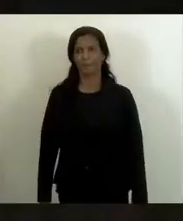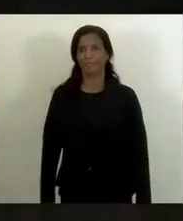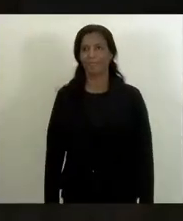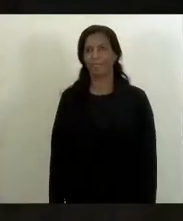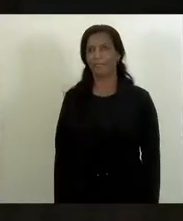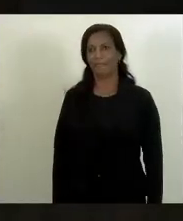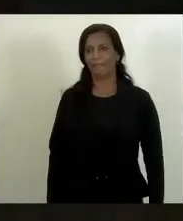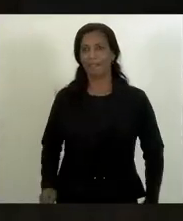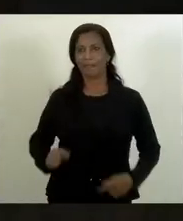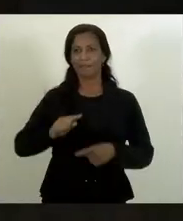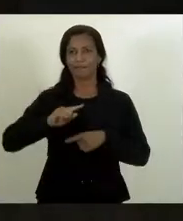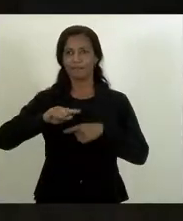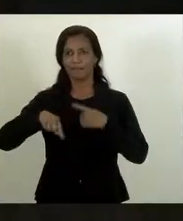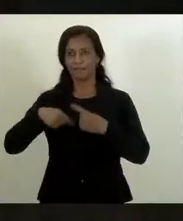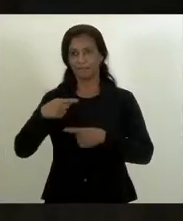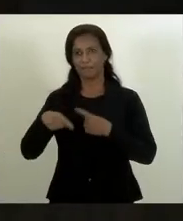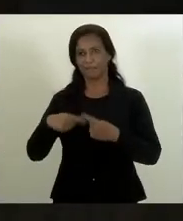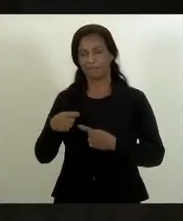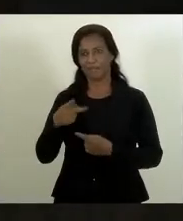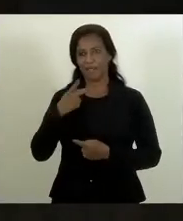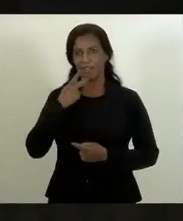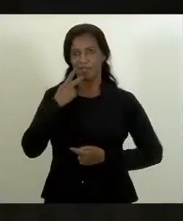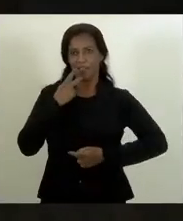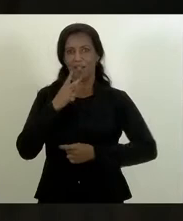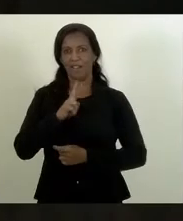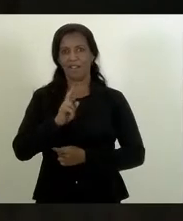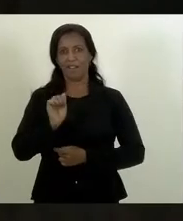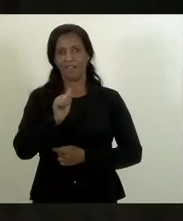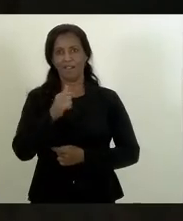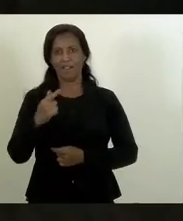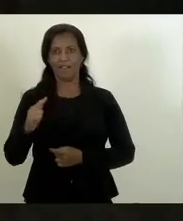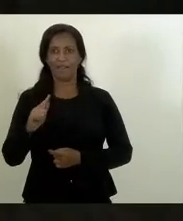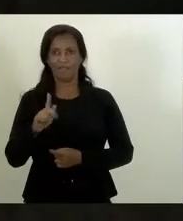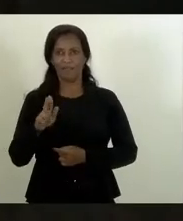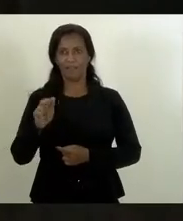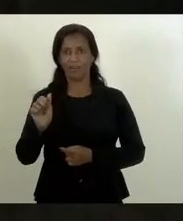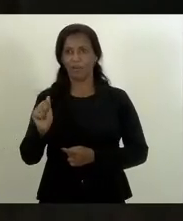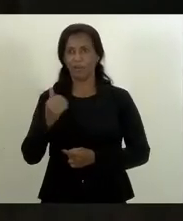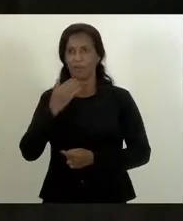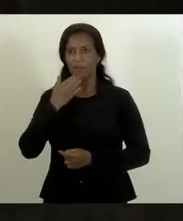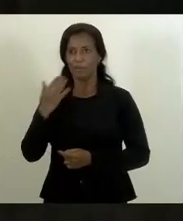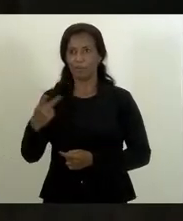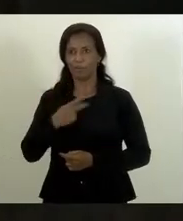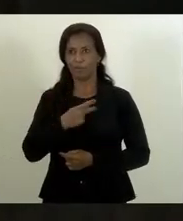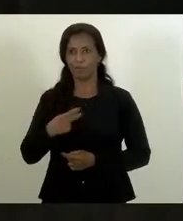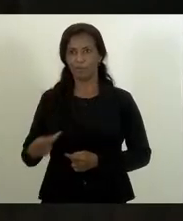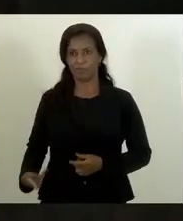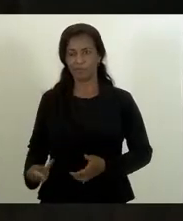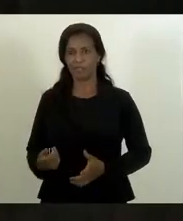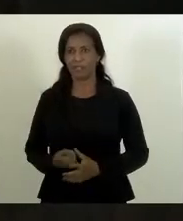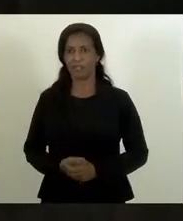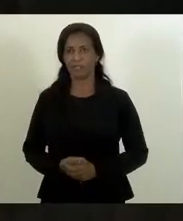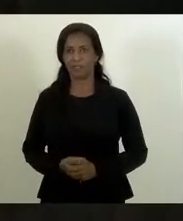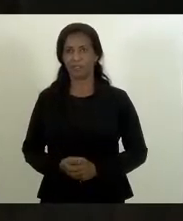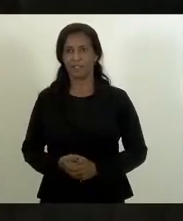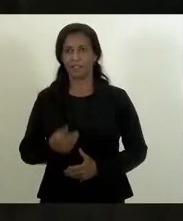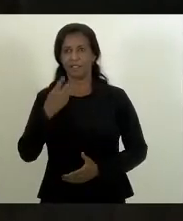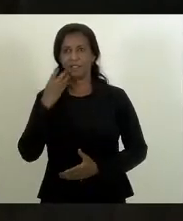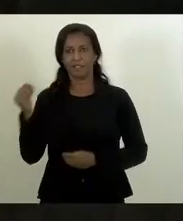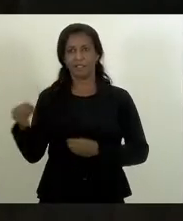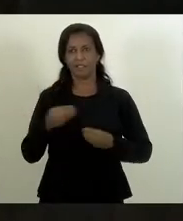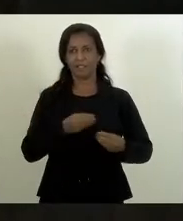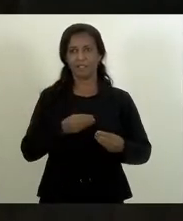Depois, Vossa Excelência, que fala de vanguarda, não pode pedir ao presidente para trazer para a pauta um